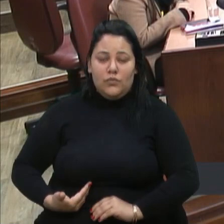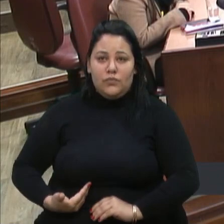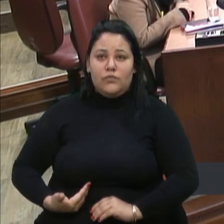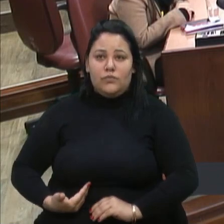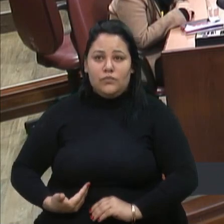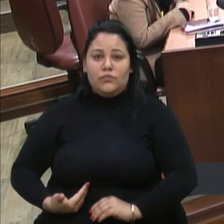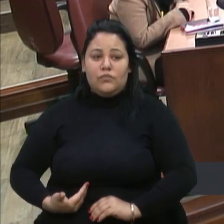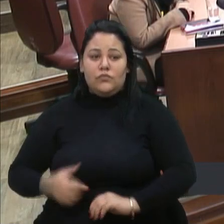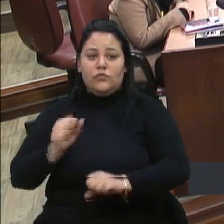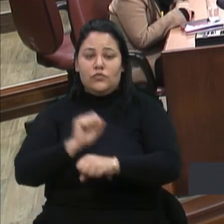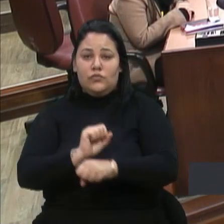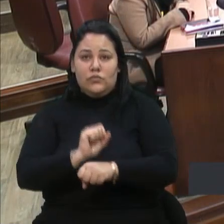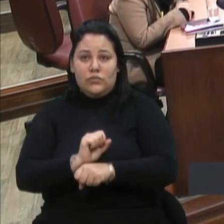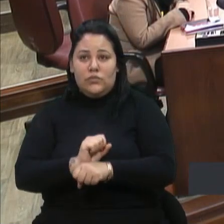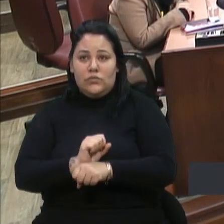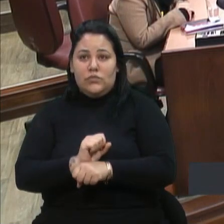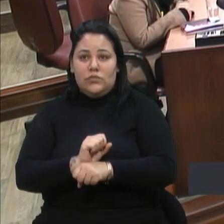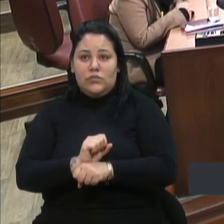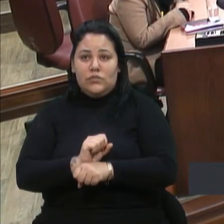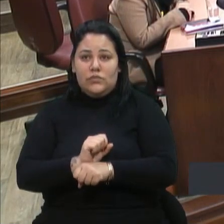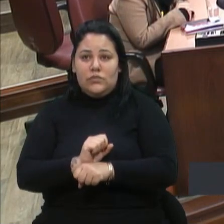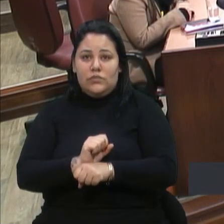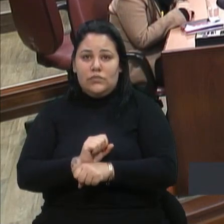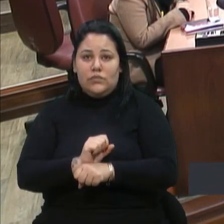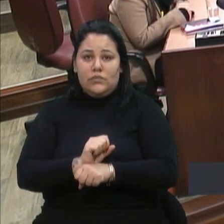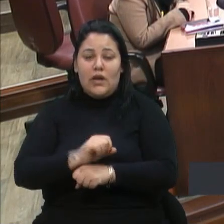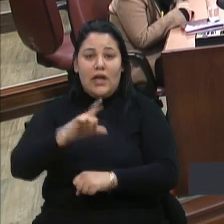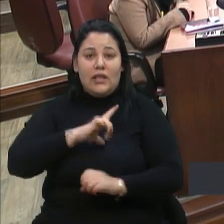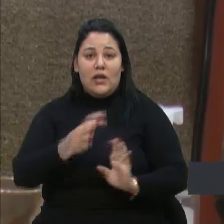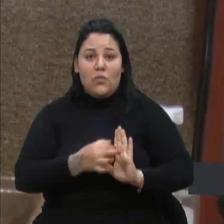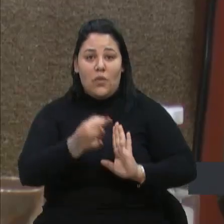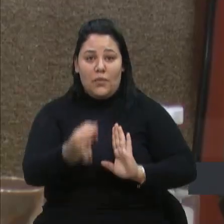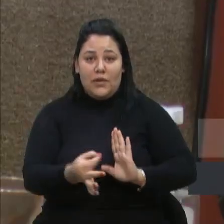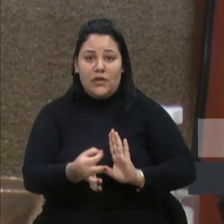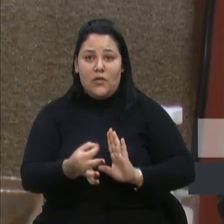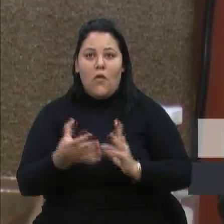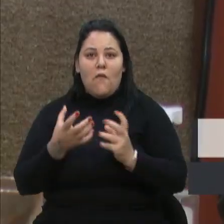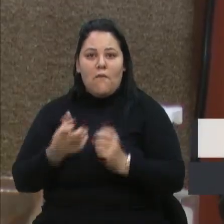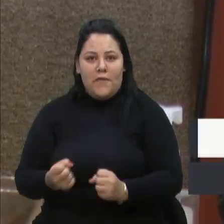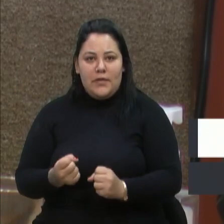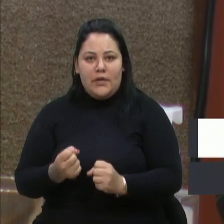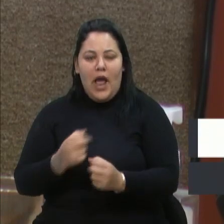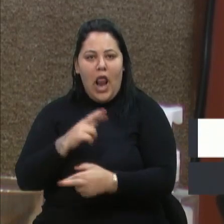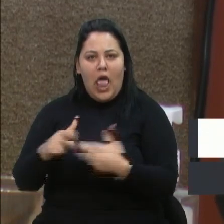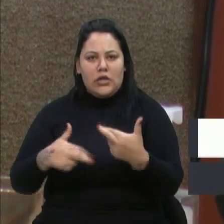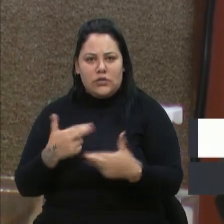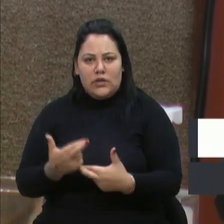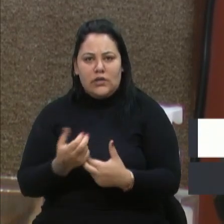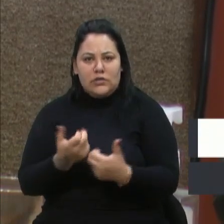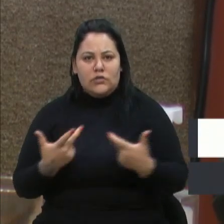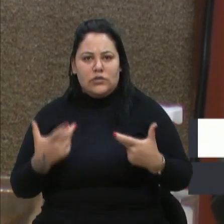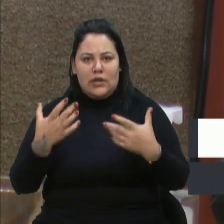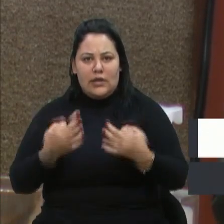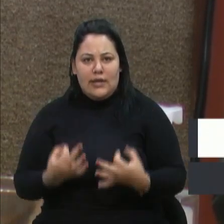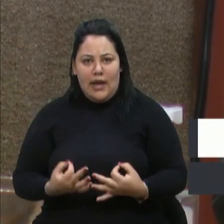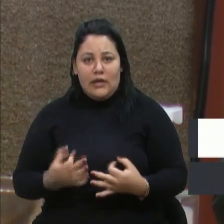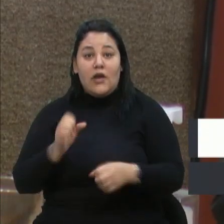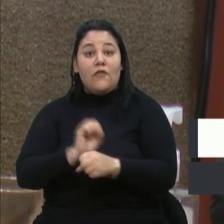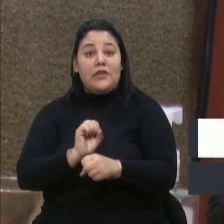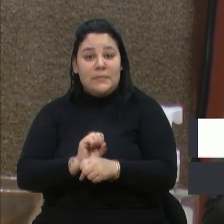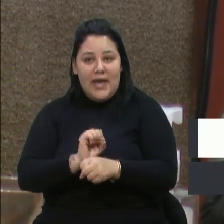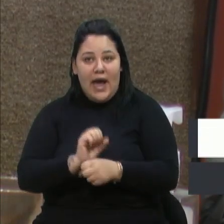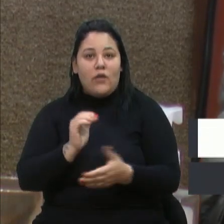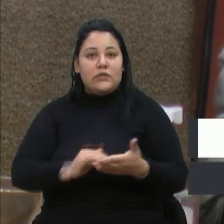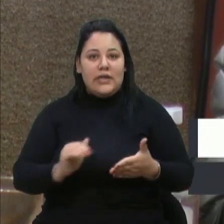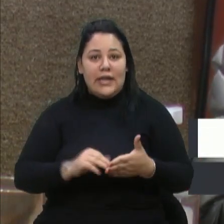para começar a ter uma opinião mais firme com relação a isso. Né? Então, me permito